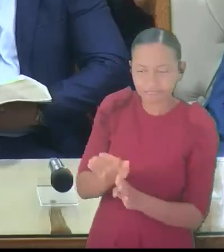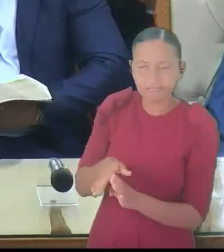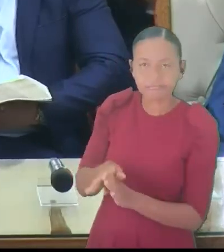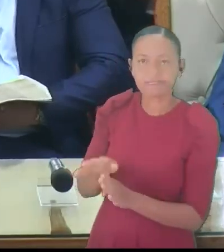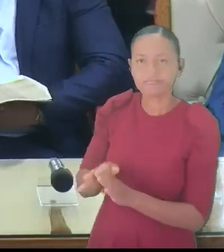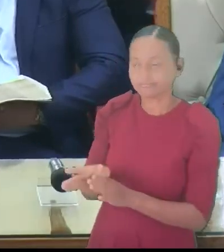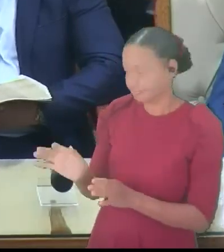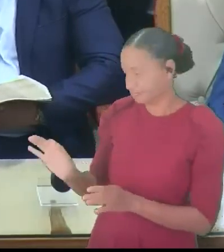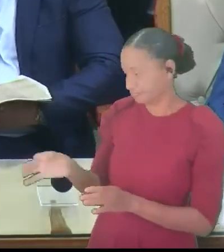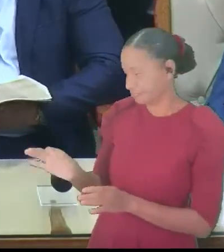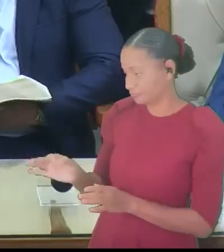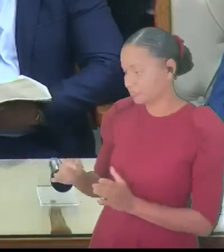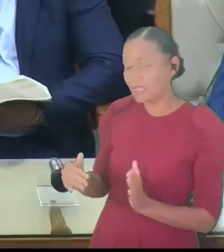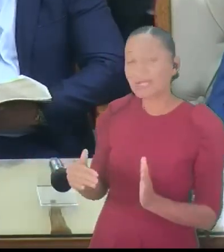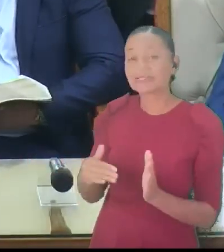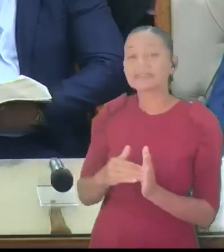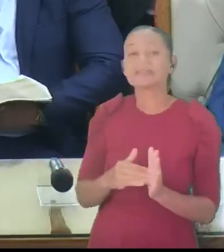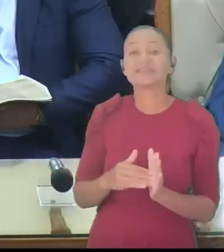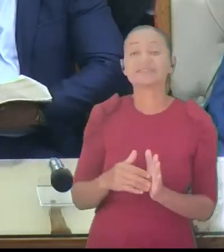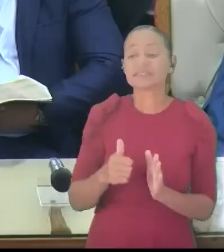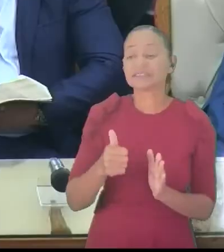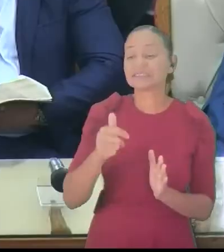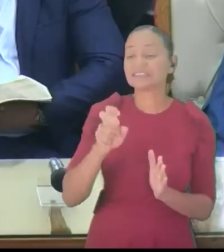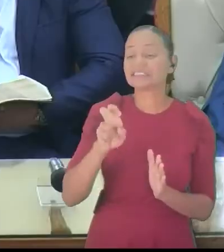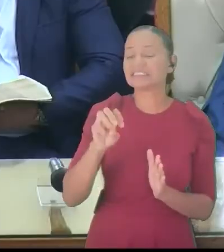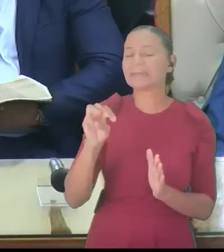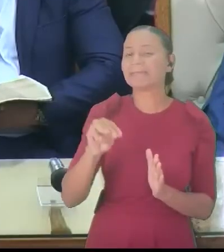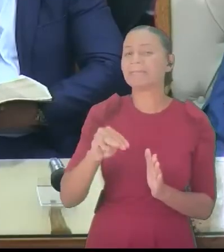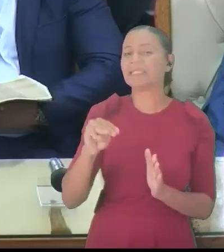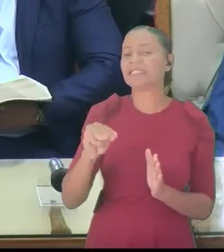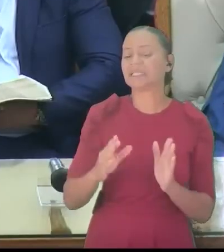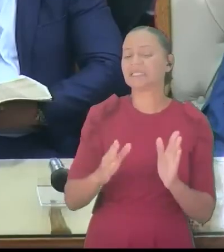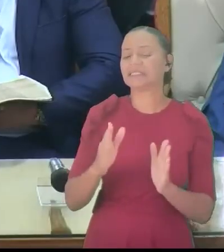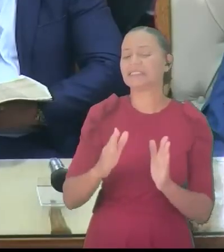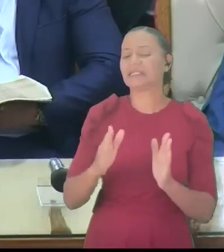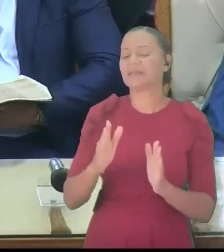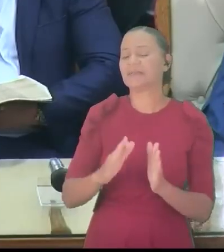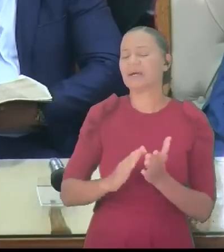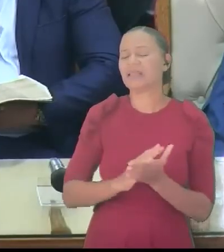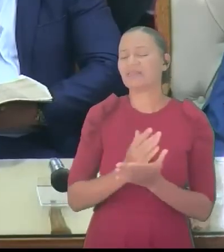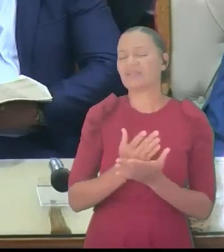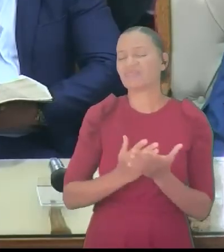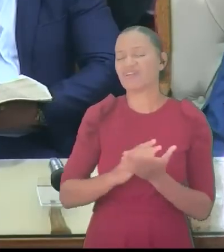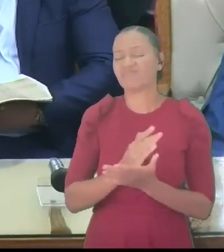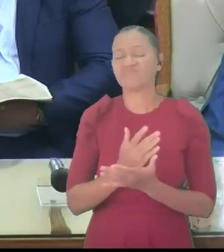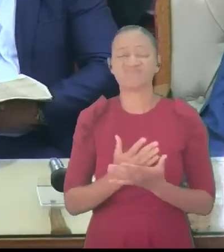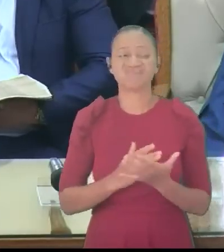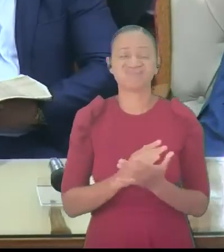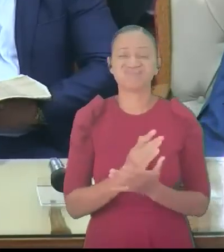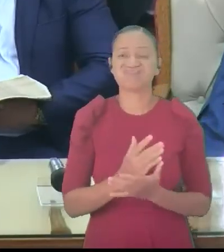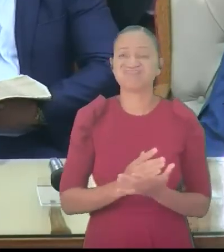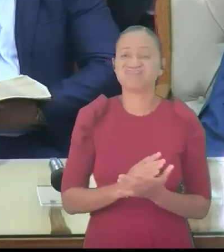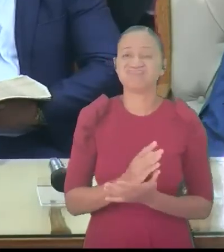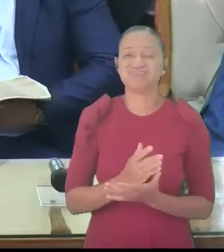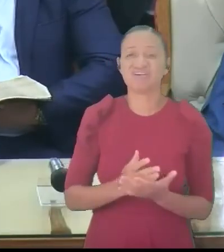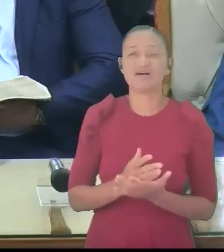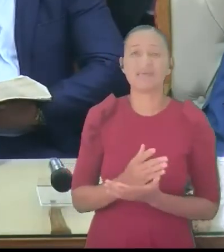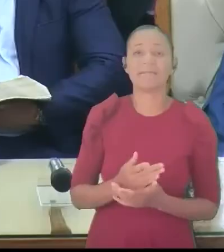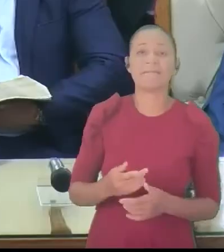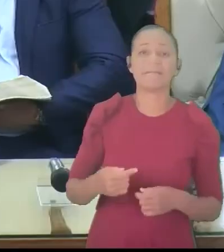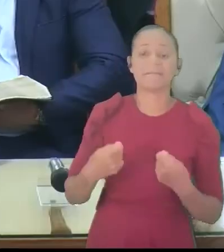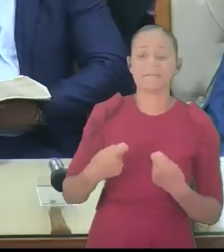Herman, que no máximo pregue 15 minutos para não enfadar. Porque o povo precisa ir